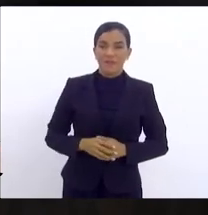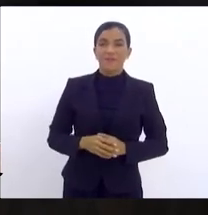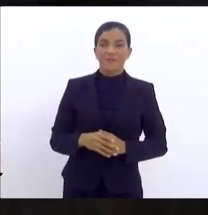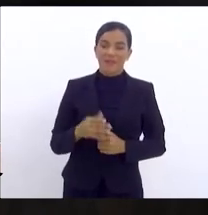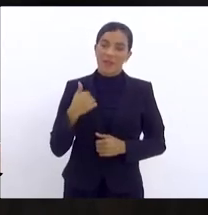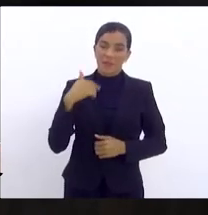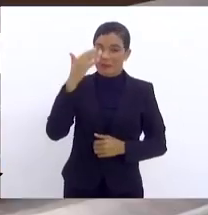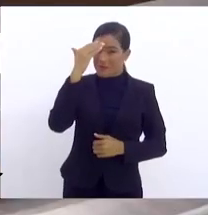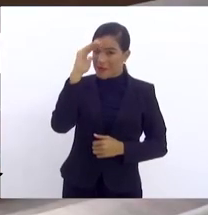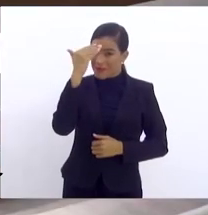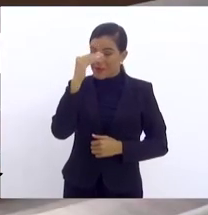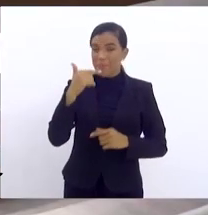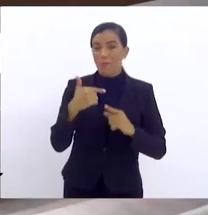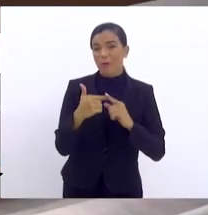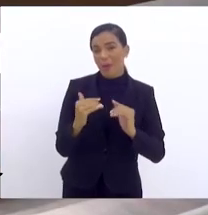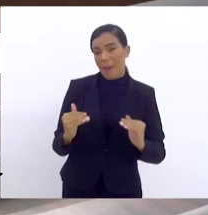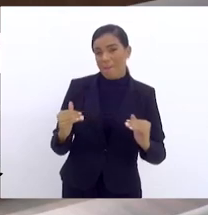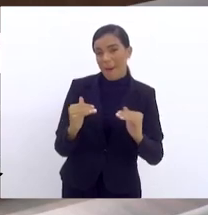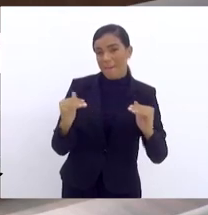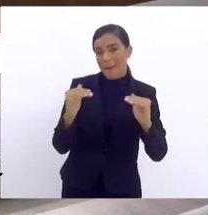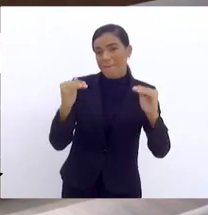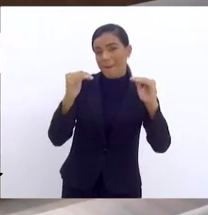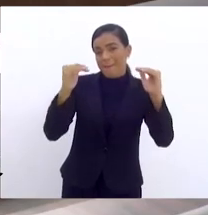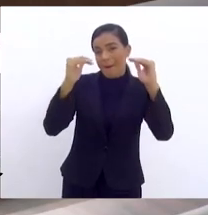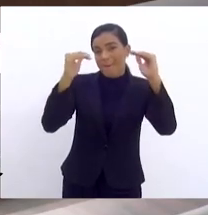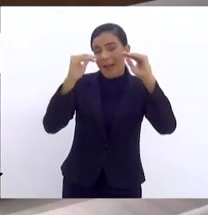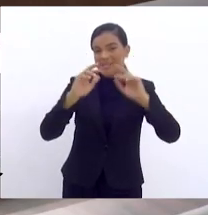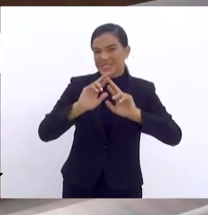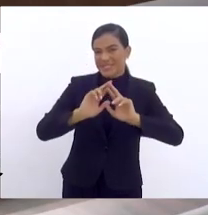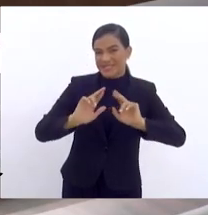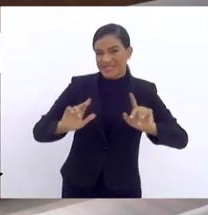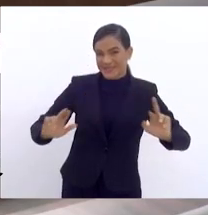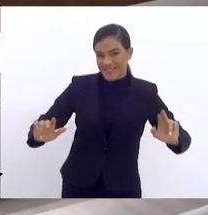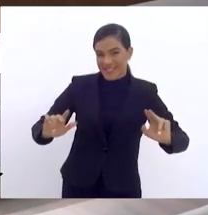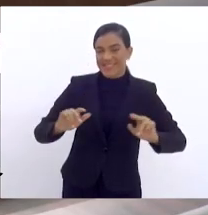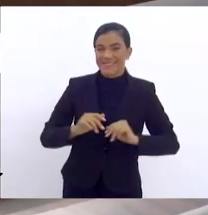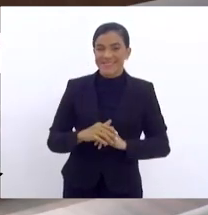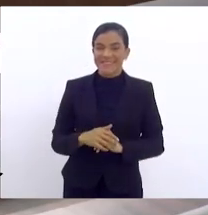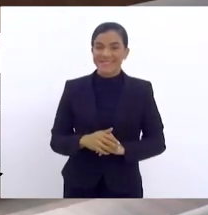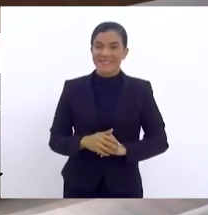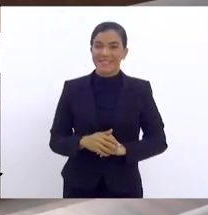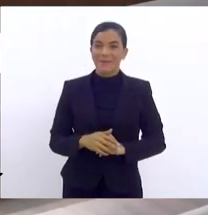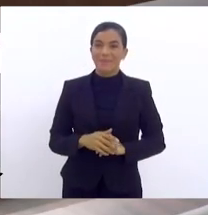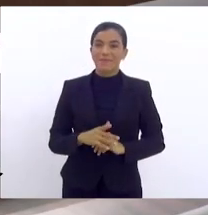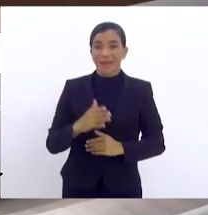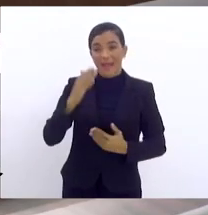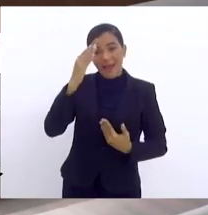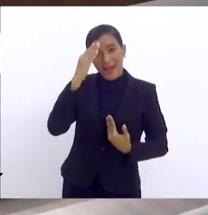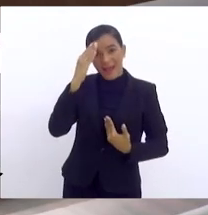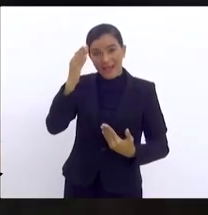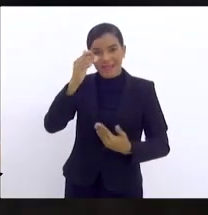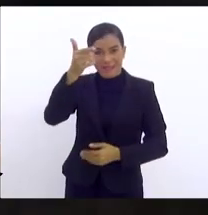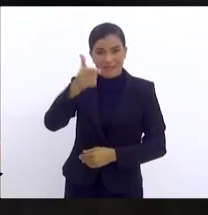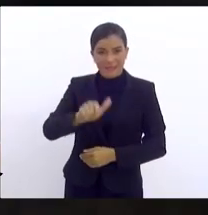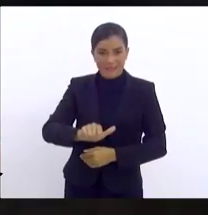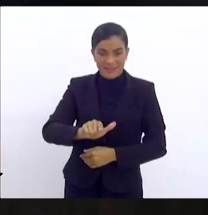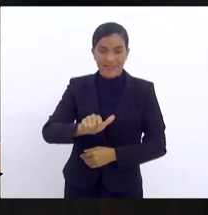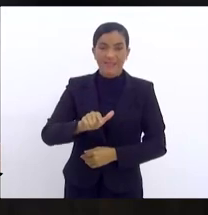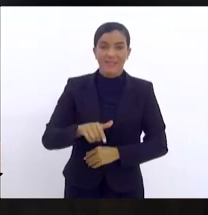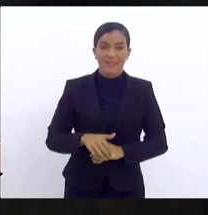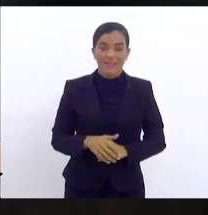um pouquinho que são esferas diferentes né mas no final a mesma coisa então eu quero aqui agradecer agradecer mais uma vez